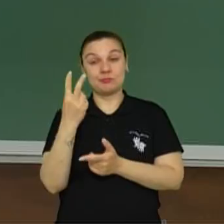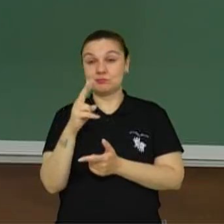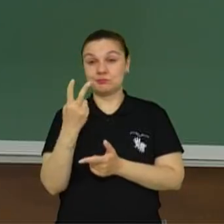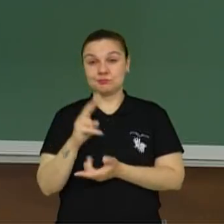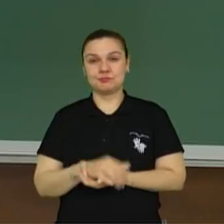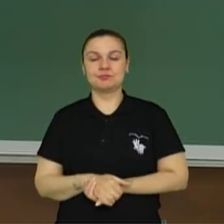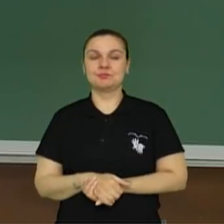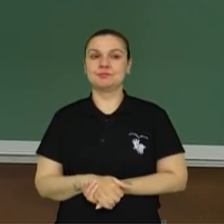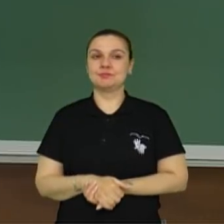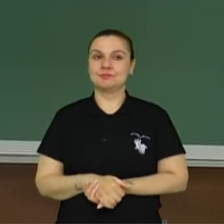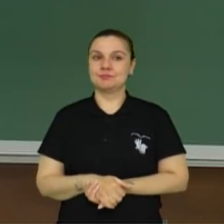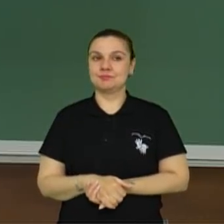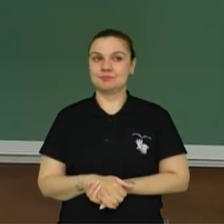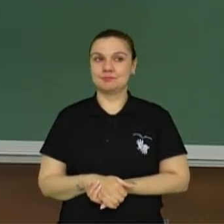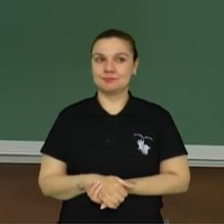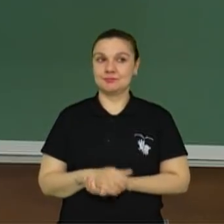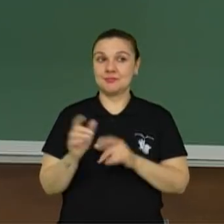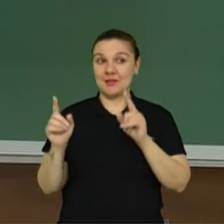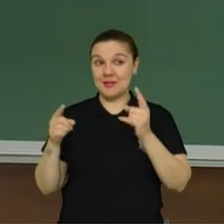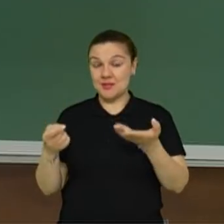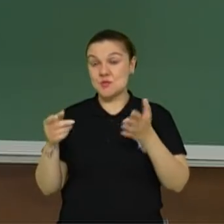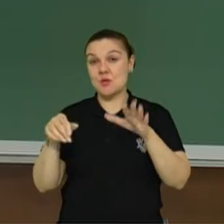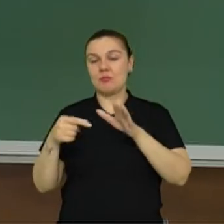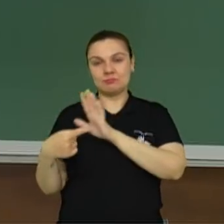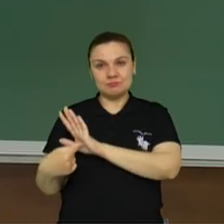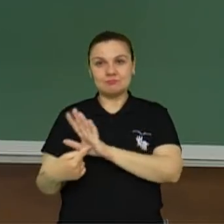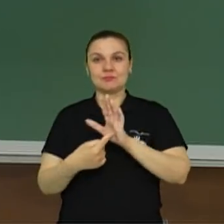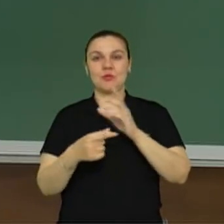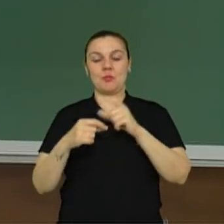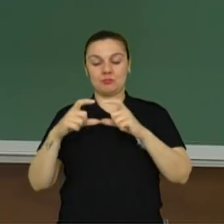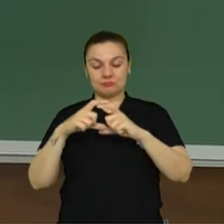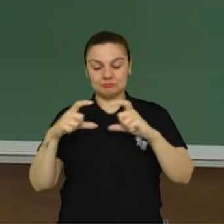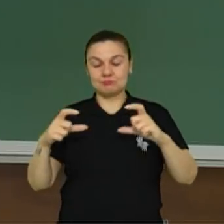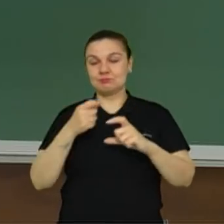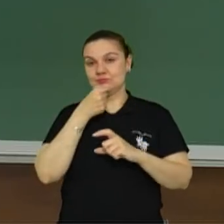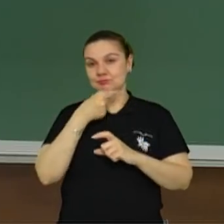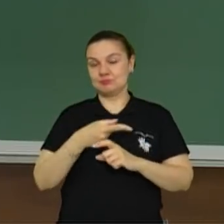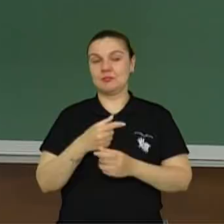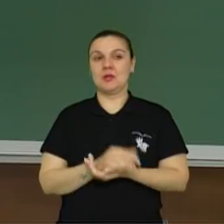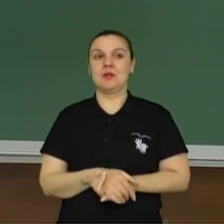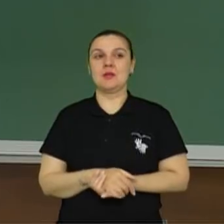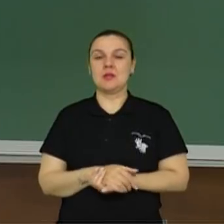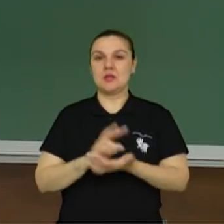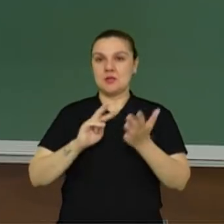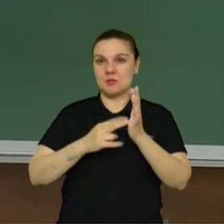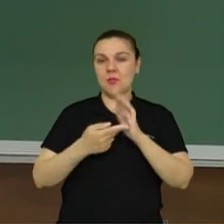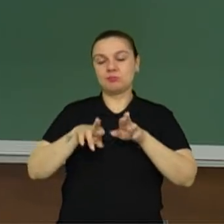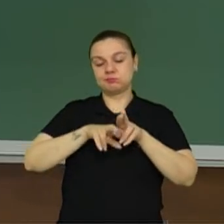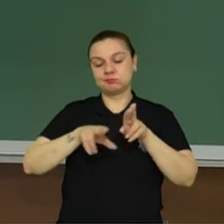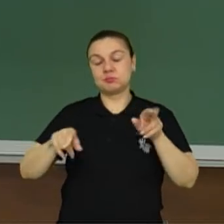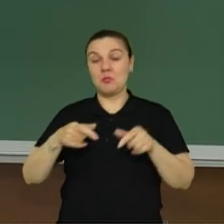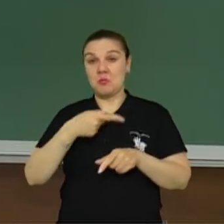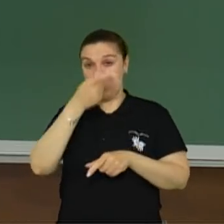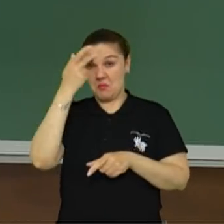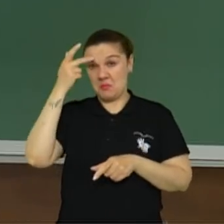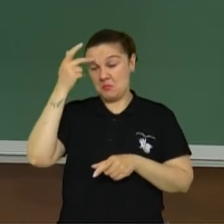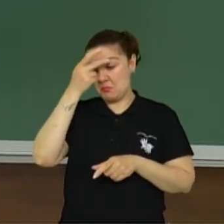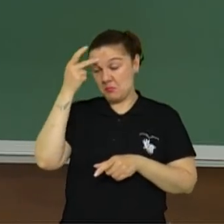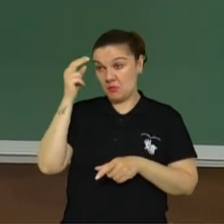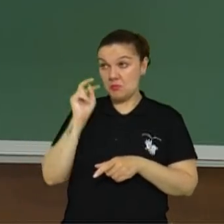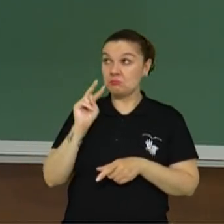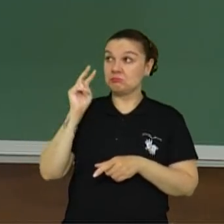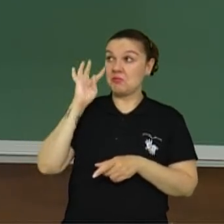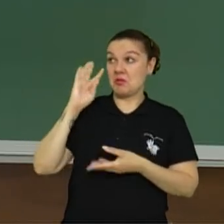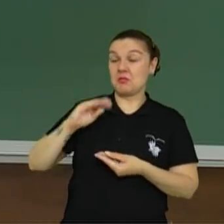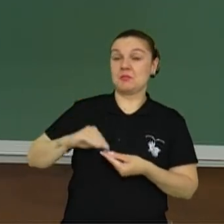sentidos, certo? Então, isso dá uma representação, forma um significado bastante diverso. Uma pessoa ela pode entender